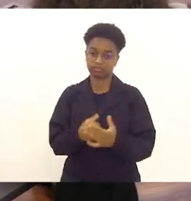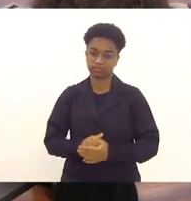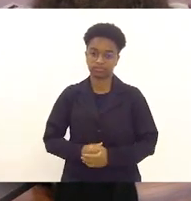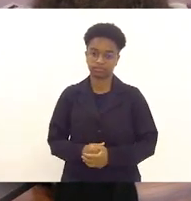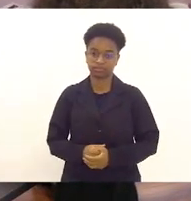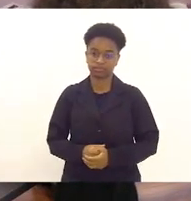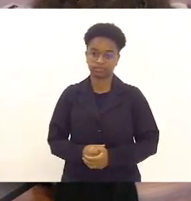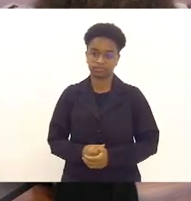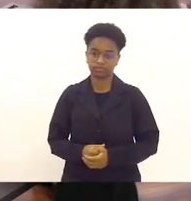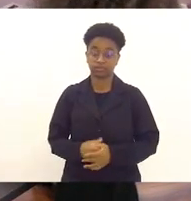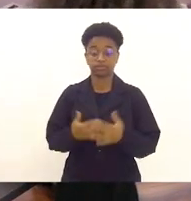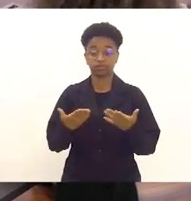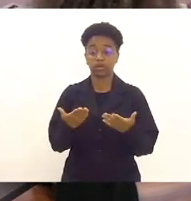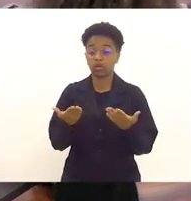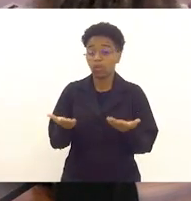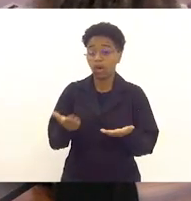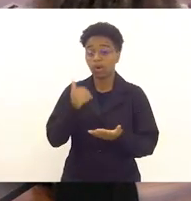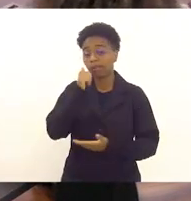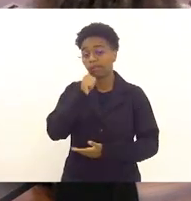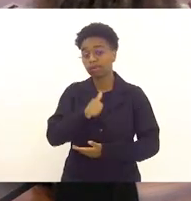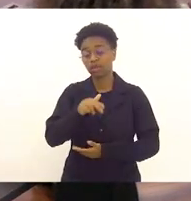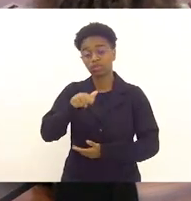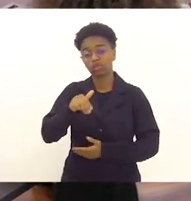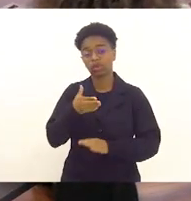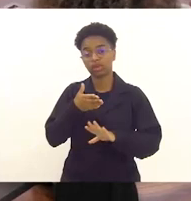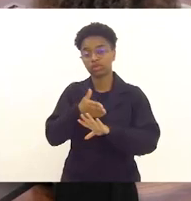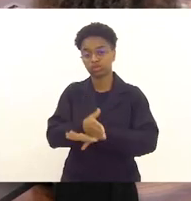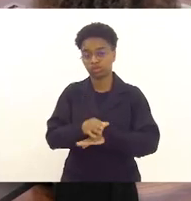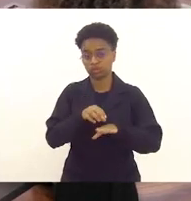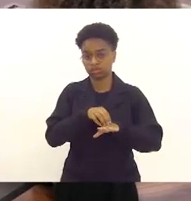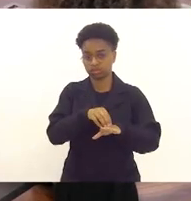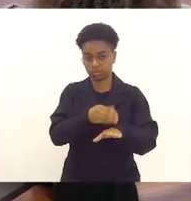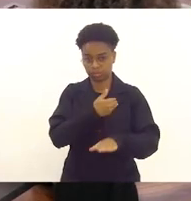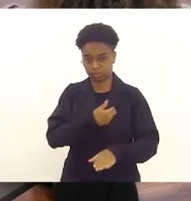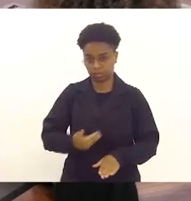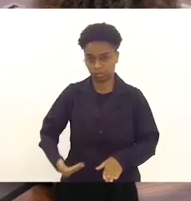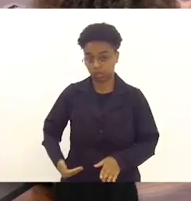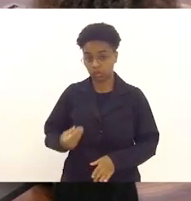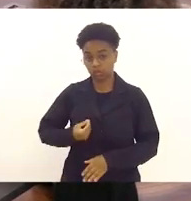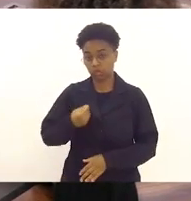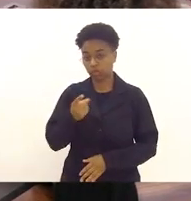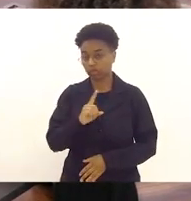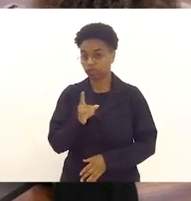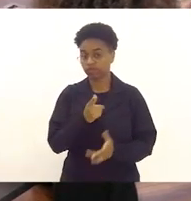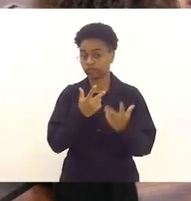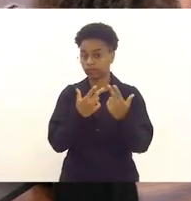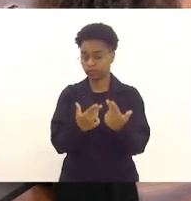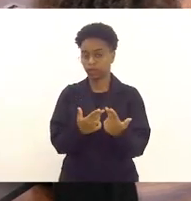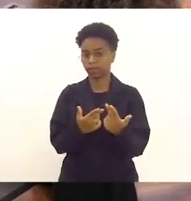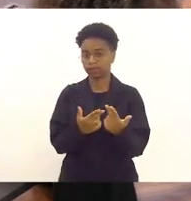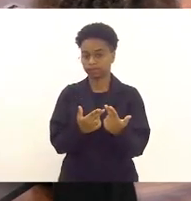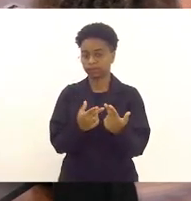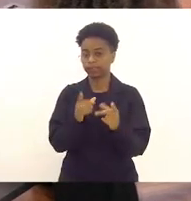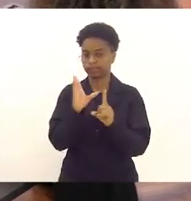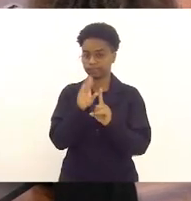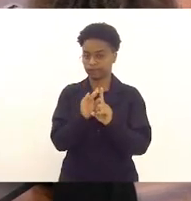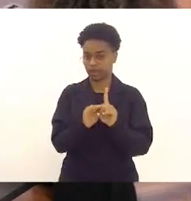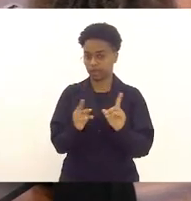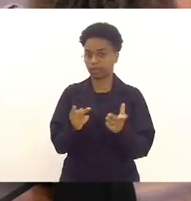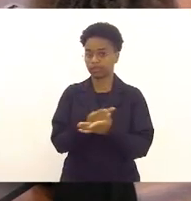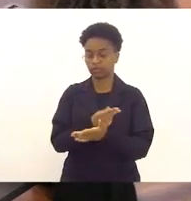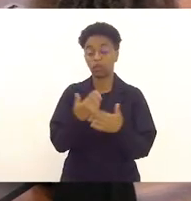Qual foi a mulher que não entrou no transporte público e não passou por uma situação de assédio